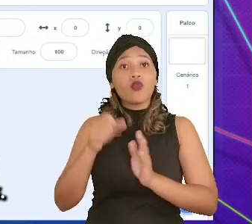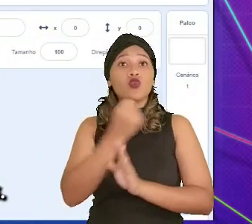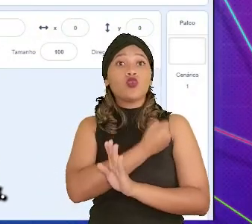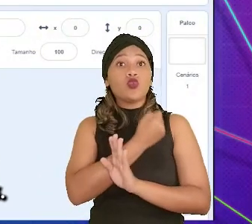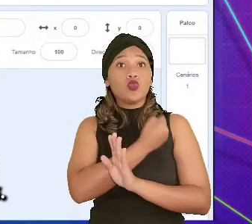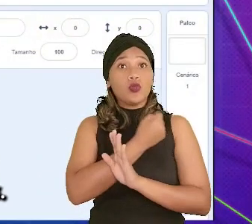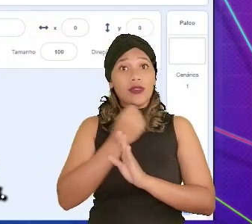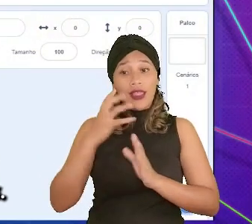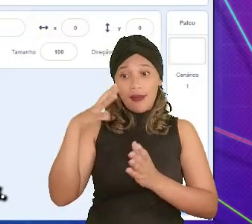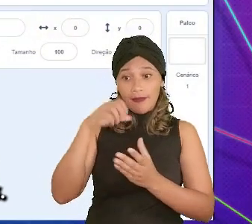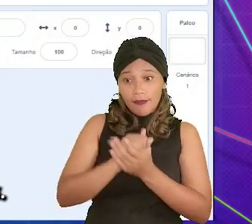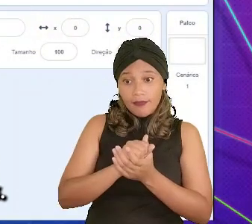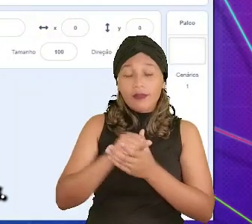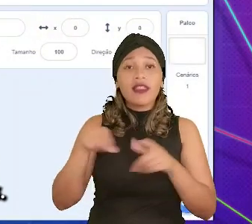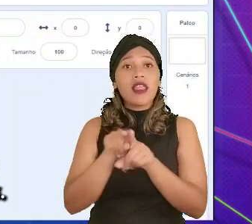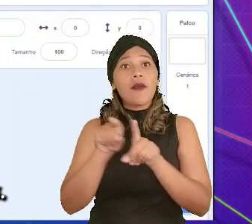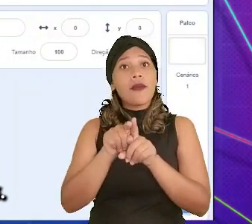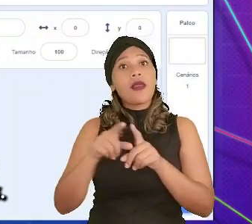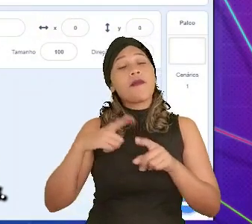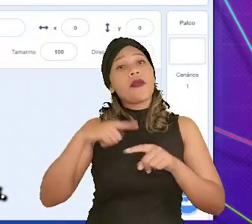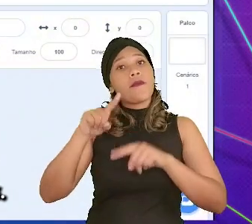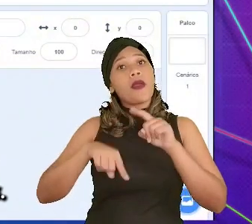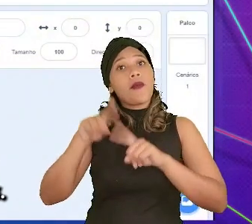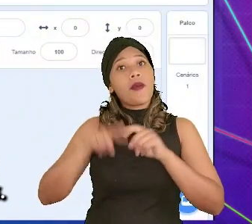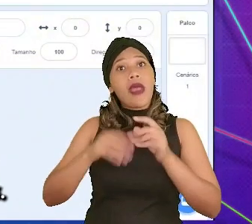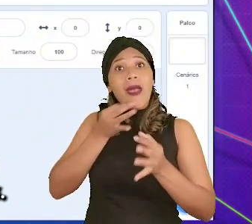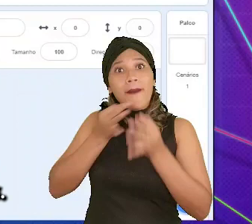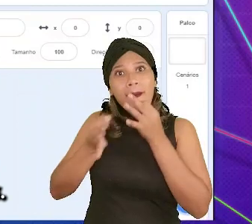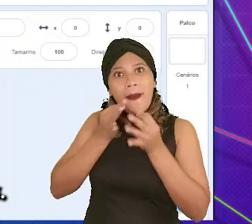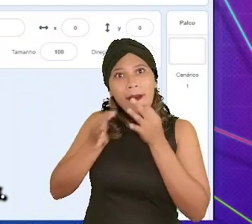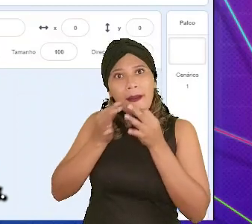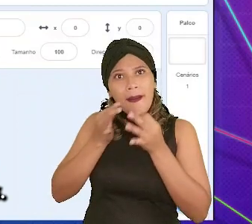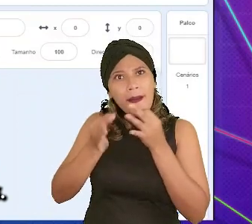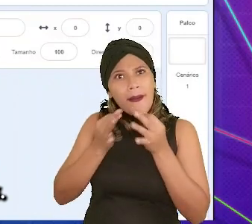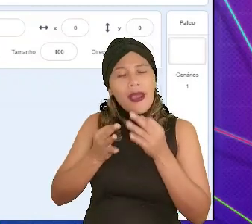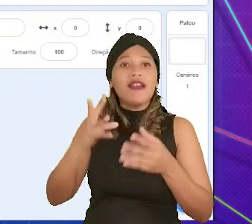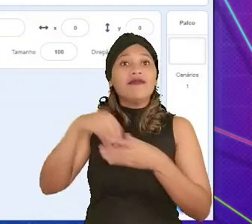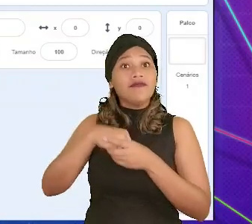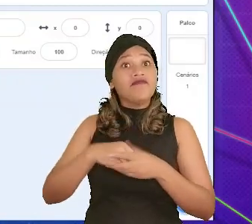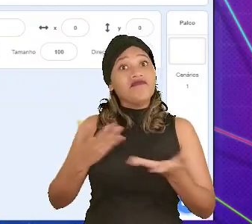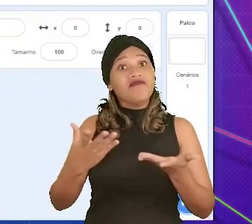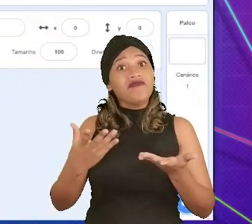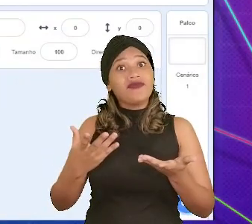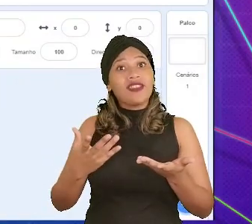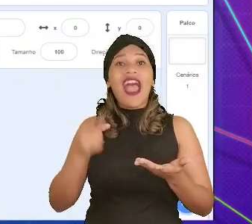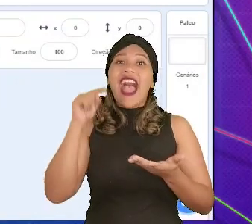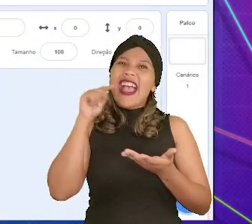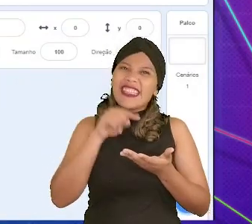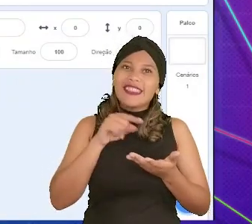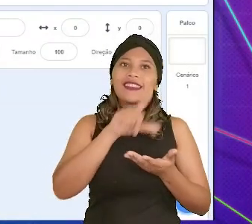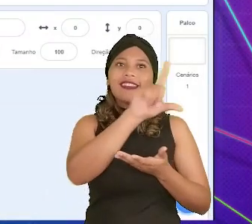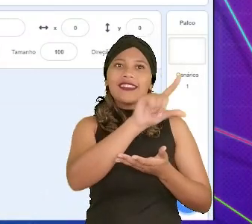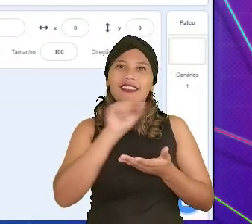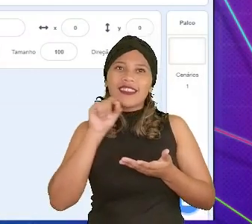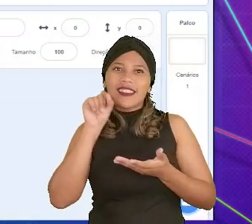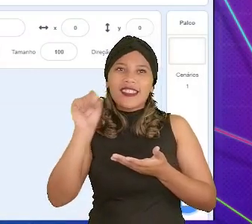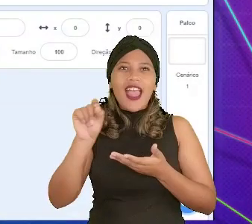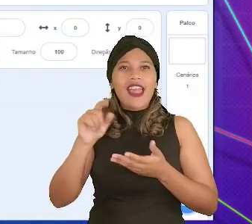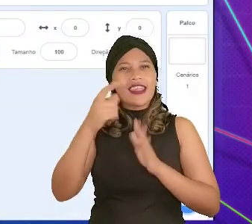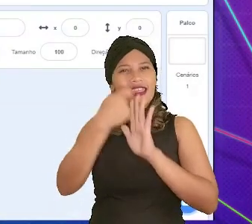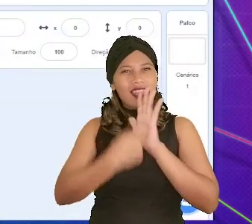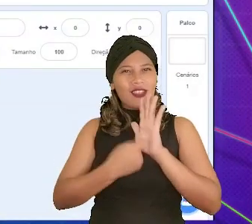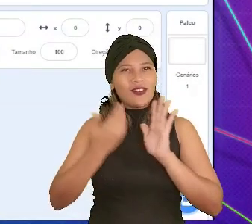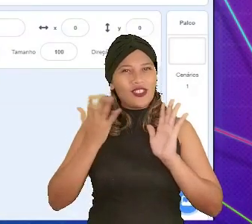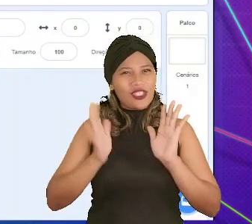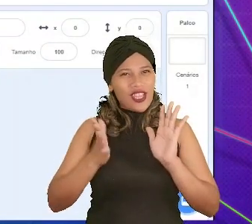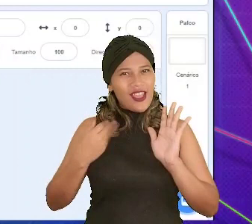de arquivos das personagens e dos elementos sonoros a serem emitidos. Aqui, a gente irá pegar o nosso texto, que já